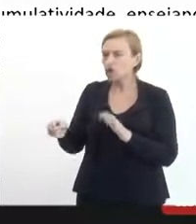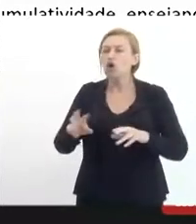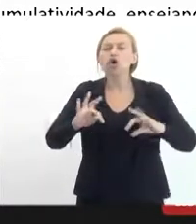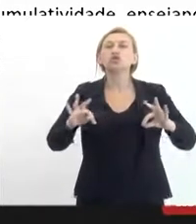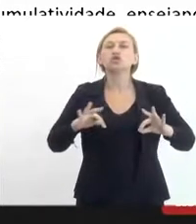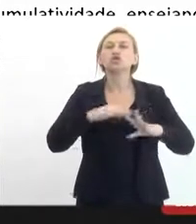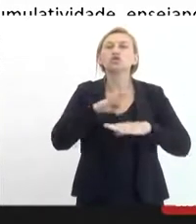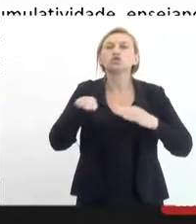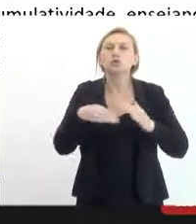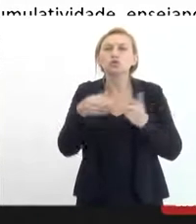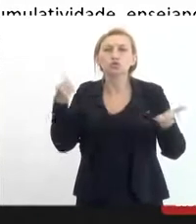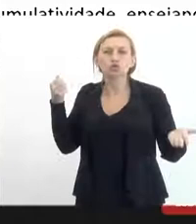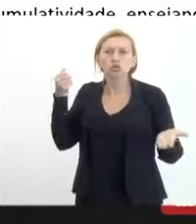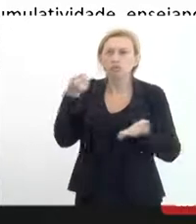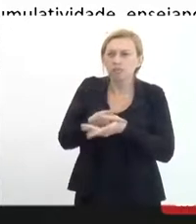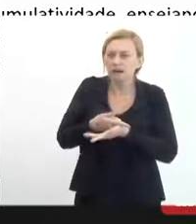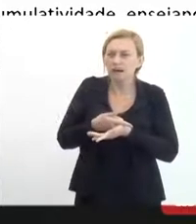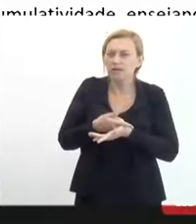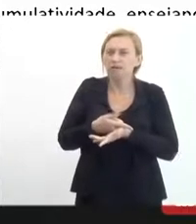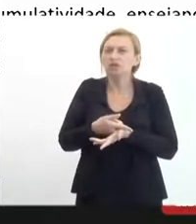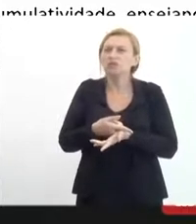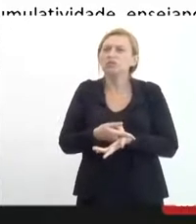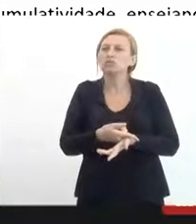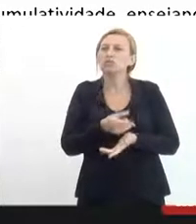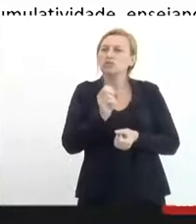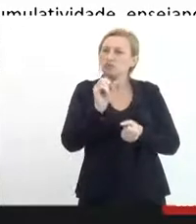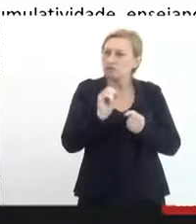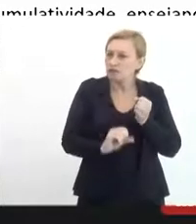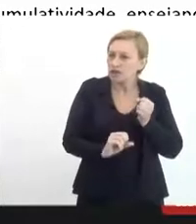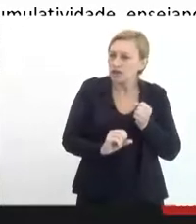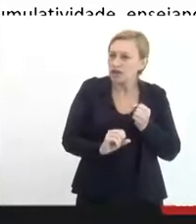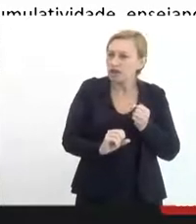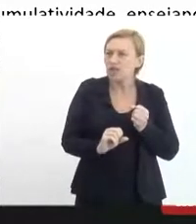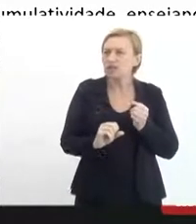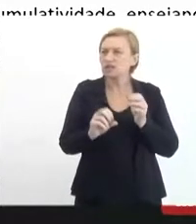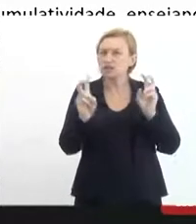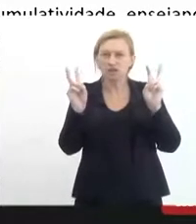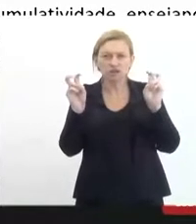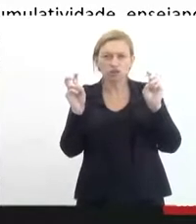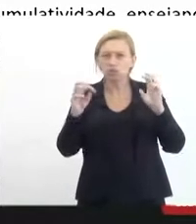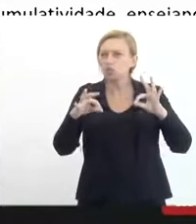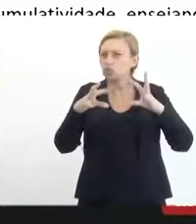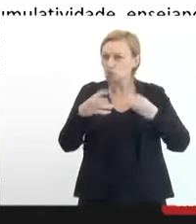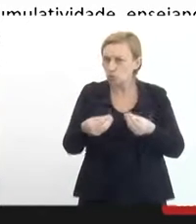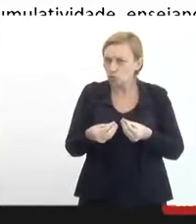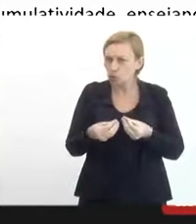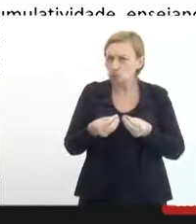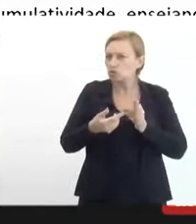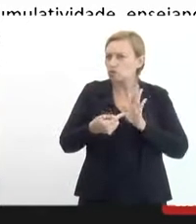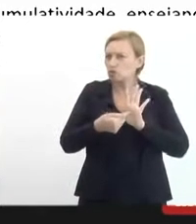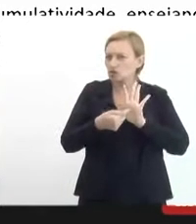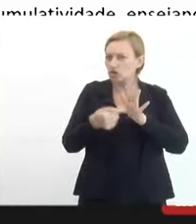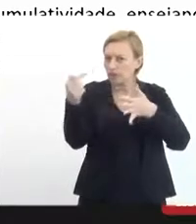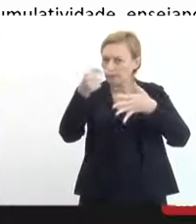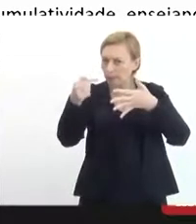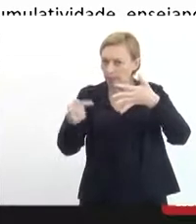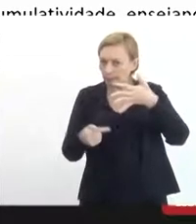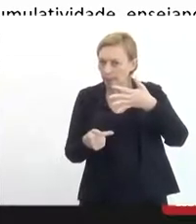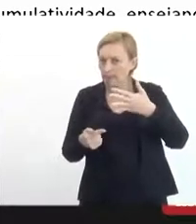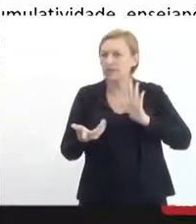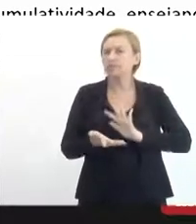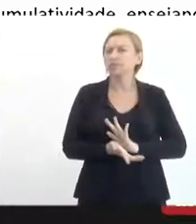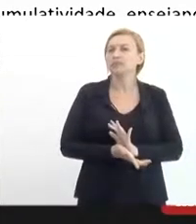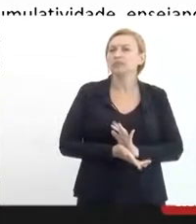Todos os pagamentos realizados sobre estas matérias, sobretudo os autos destacados,